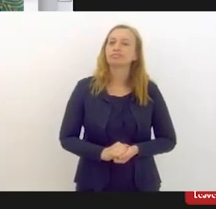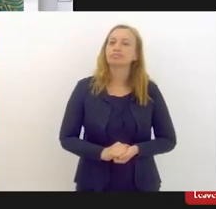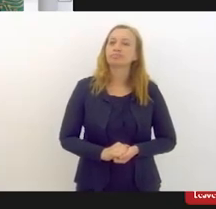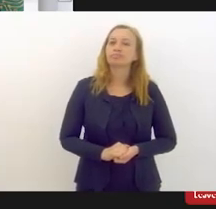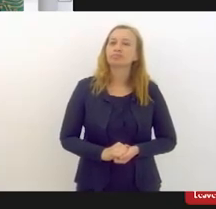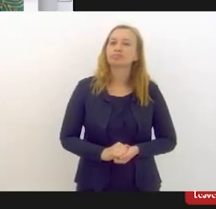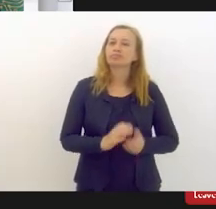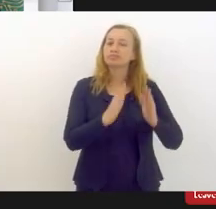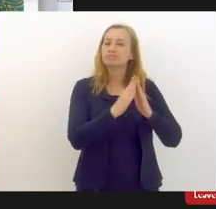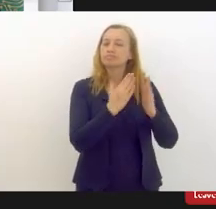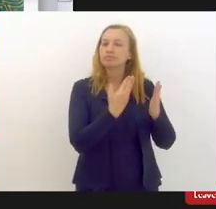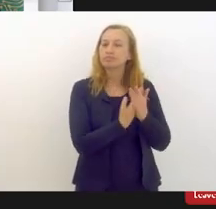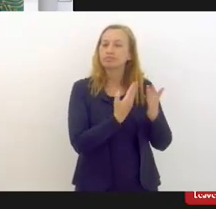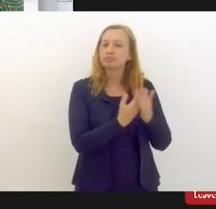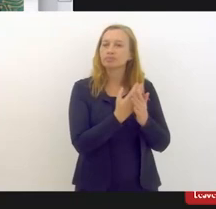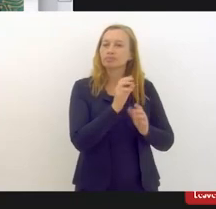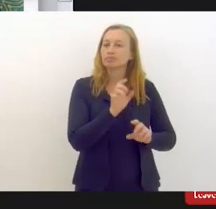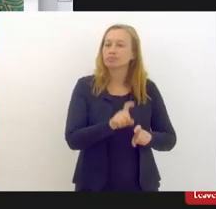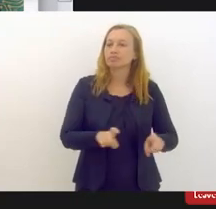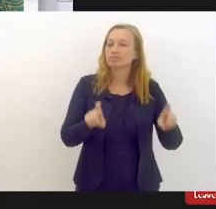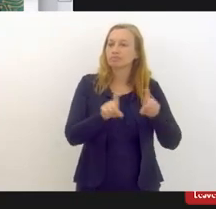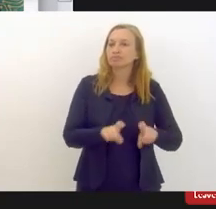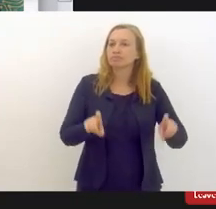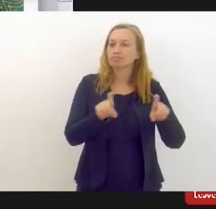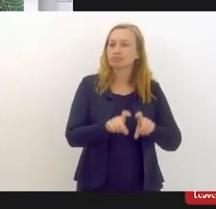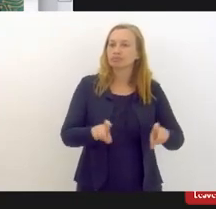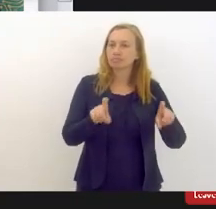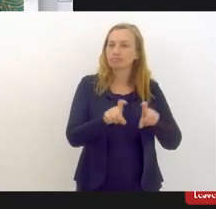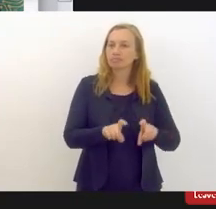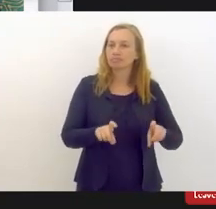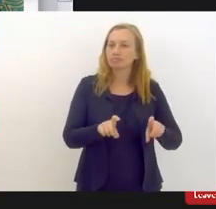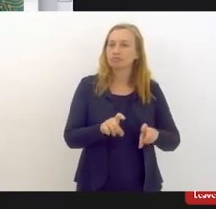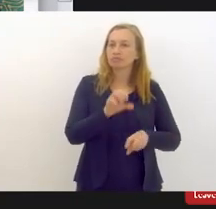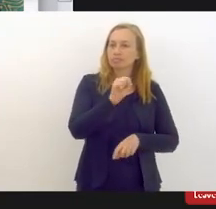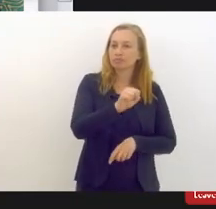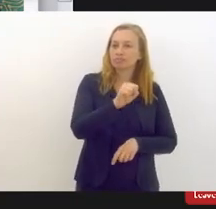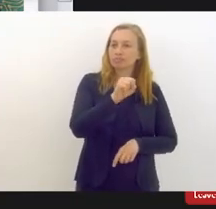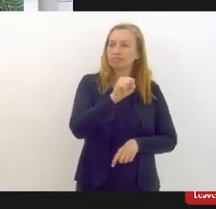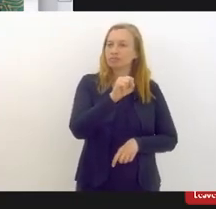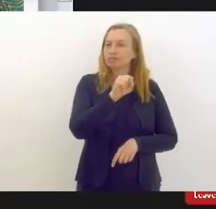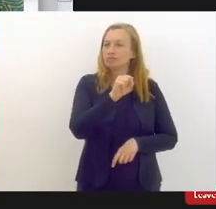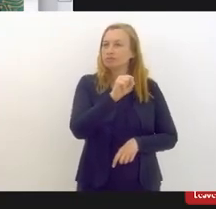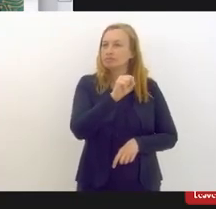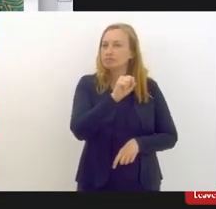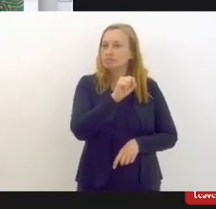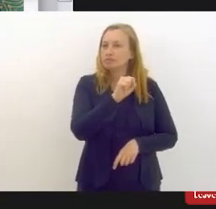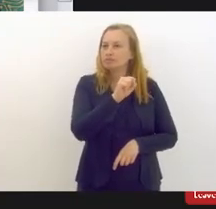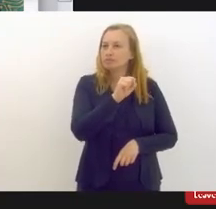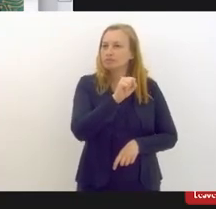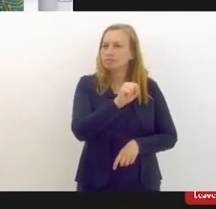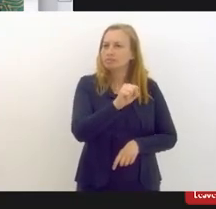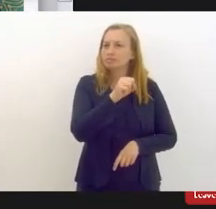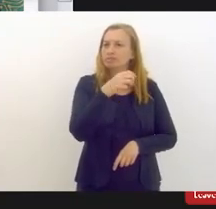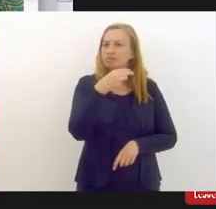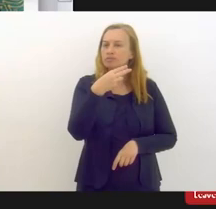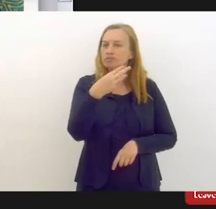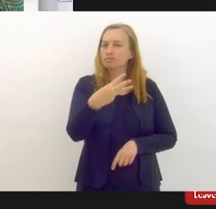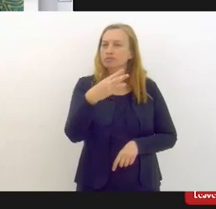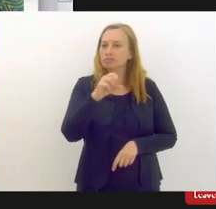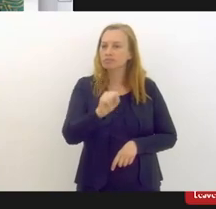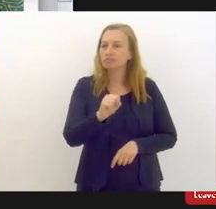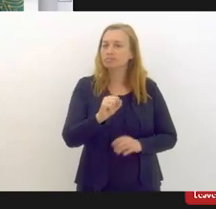Escolas com laboratório de informática são 843 escolas, escolas com bibliotecas,